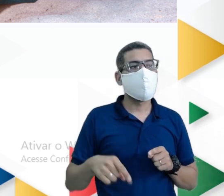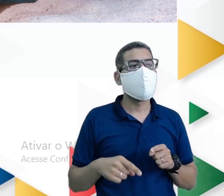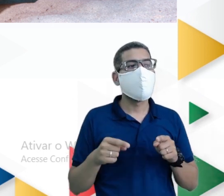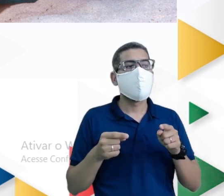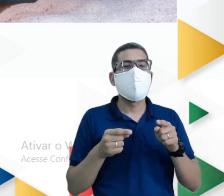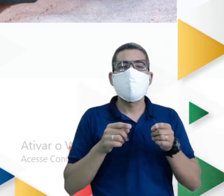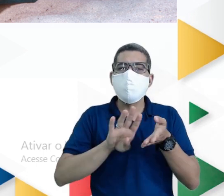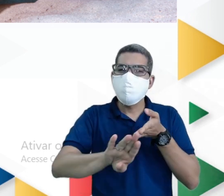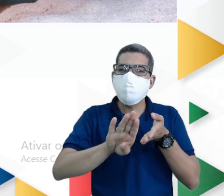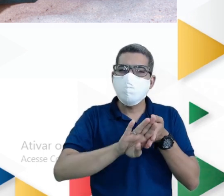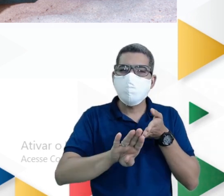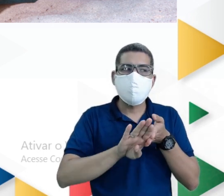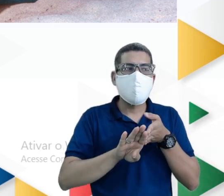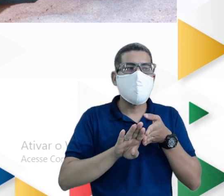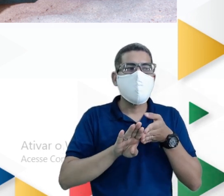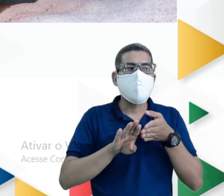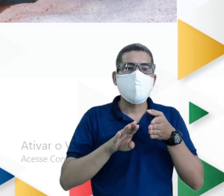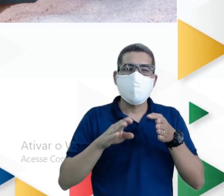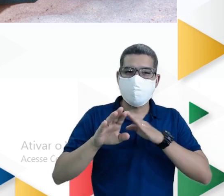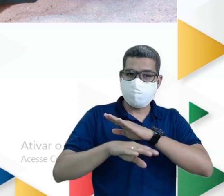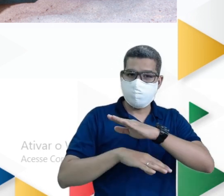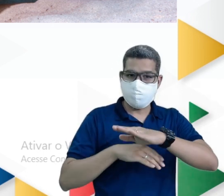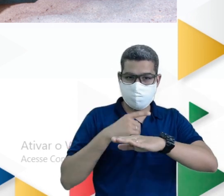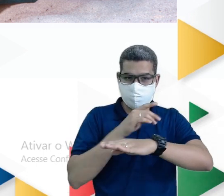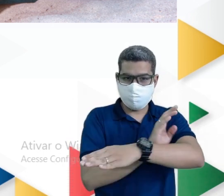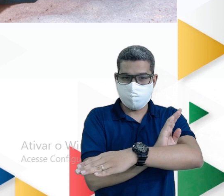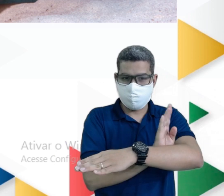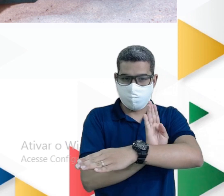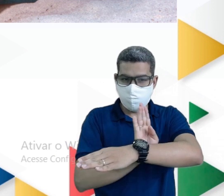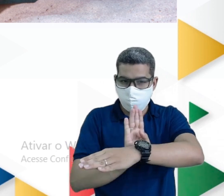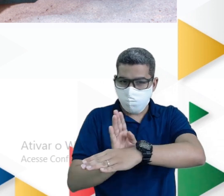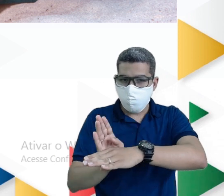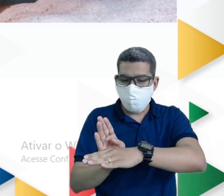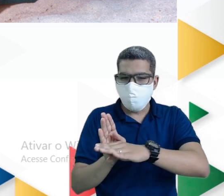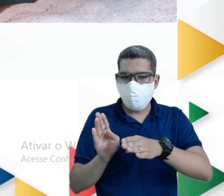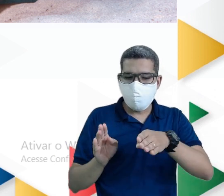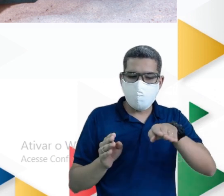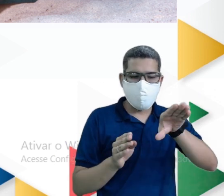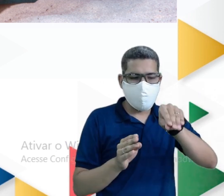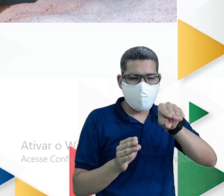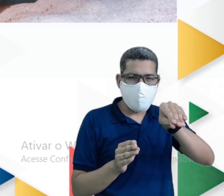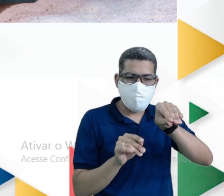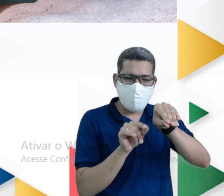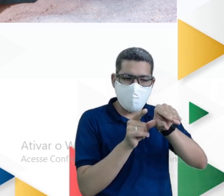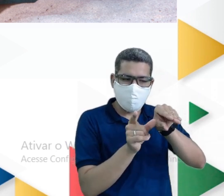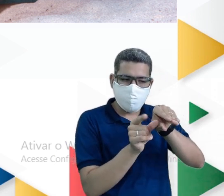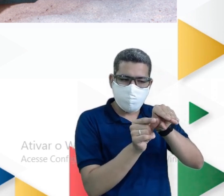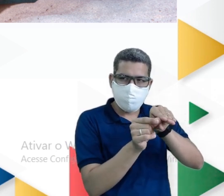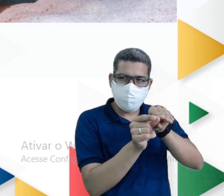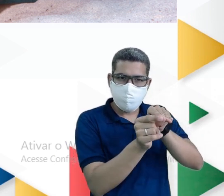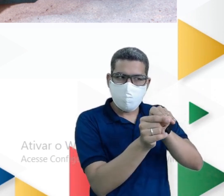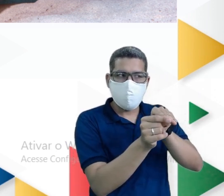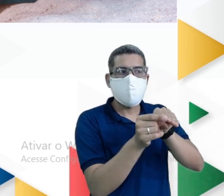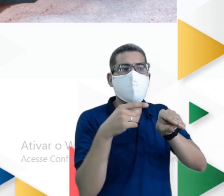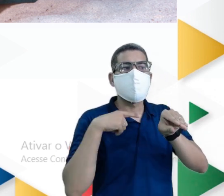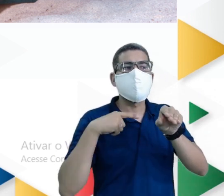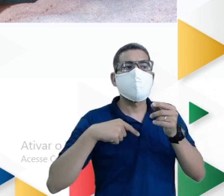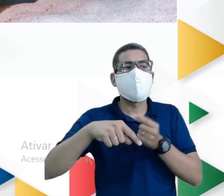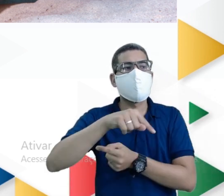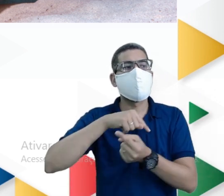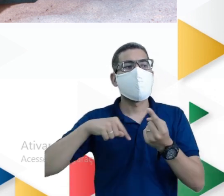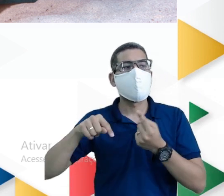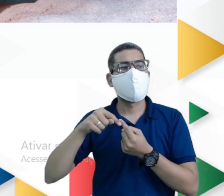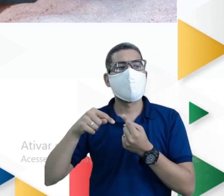de comida da boca do tubarão. Esse peixe aí a gente chama de peixe piloto. Essa relação aí,